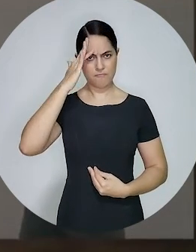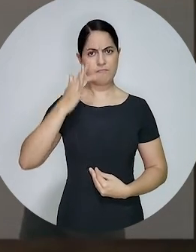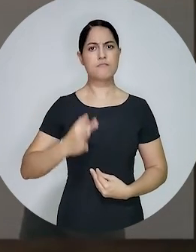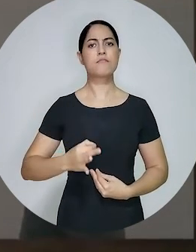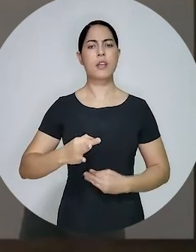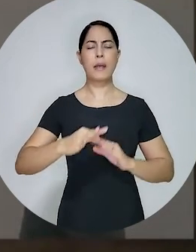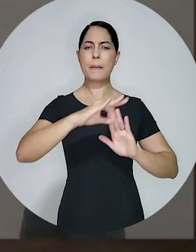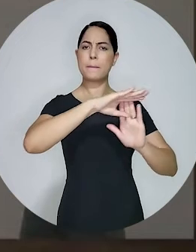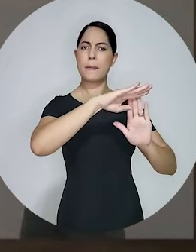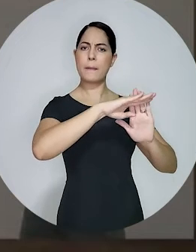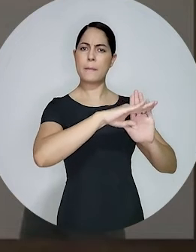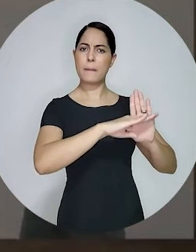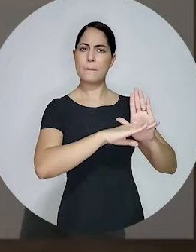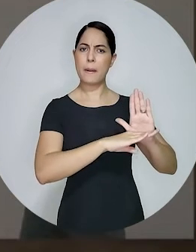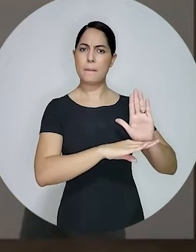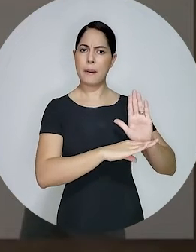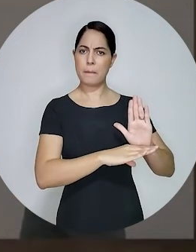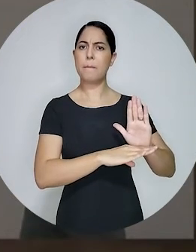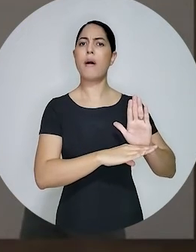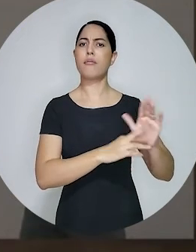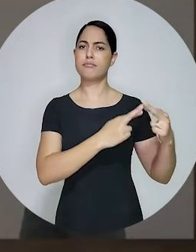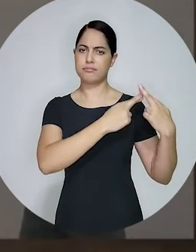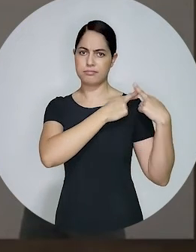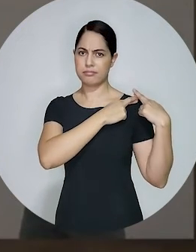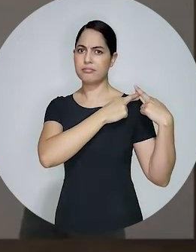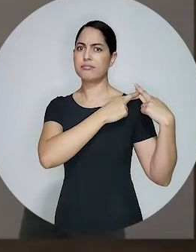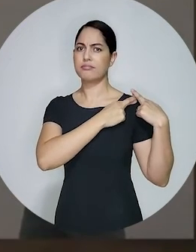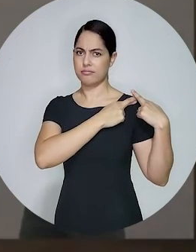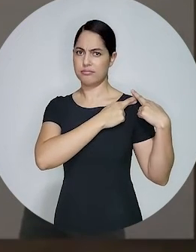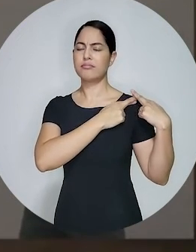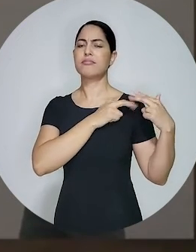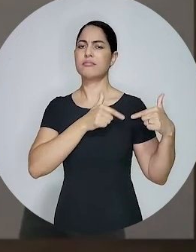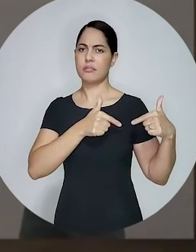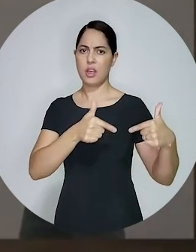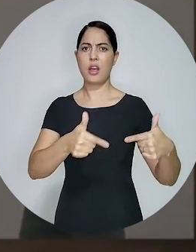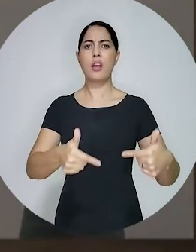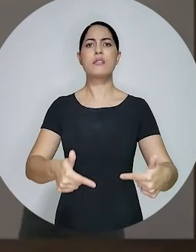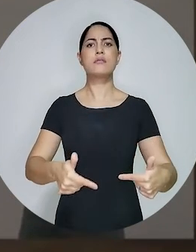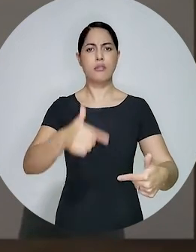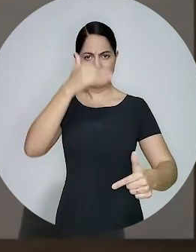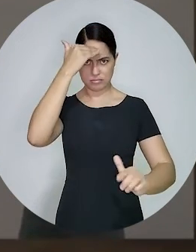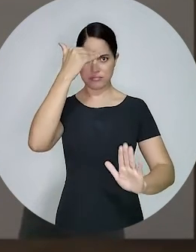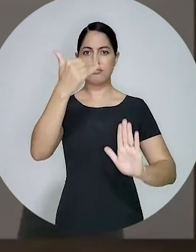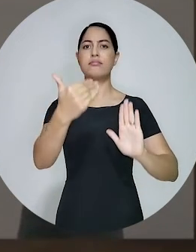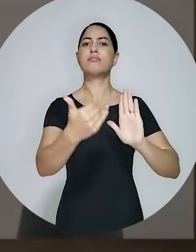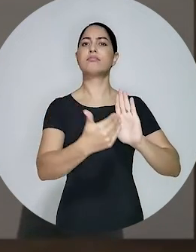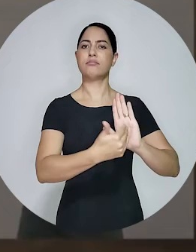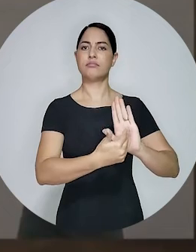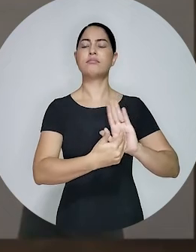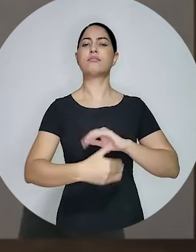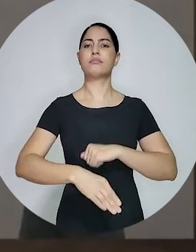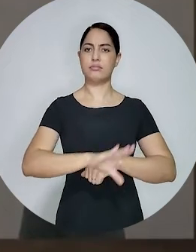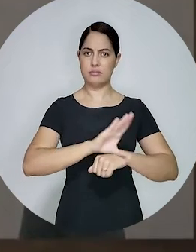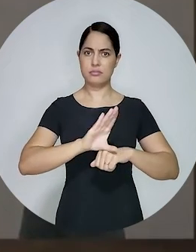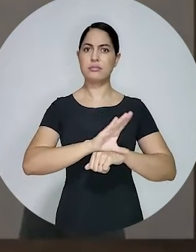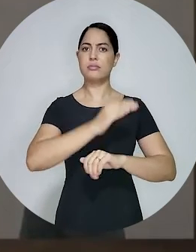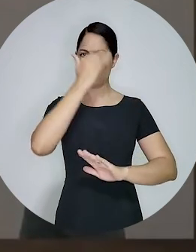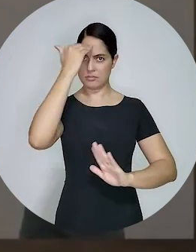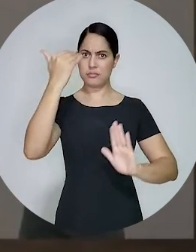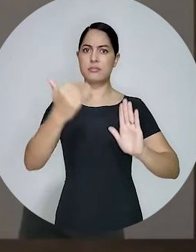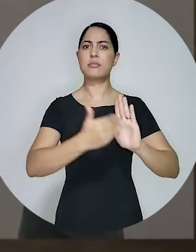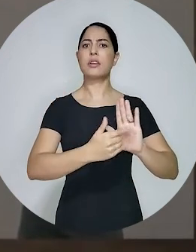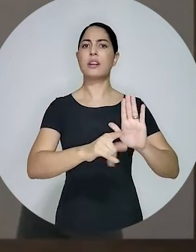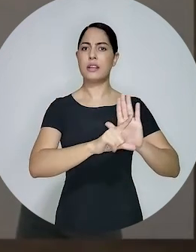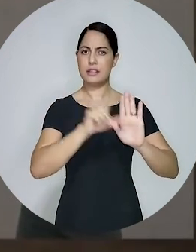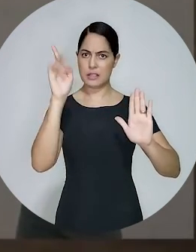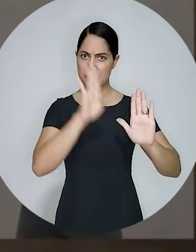prometo bem e fielmente cumprir os respectivos deveres e atribuições em harmonia com